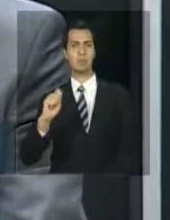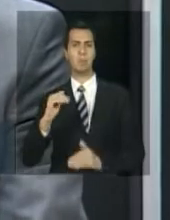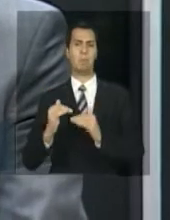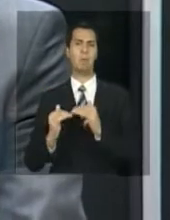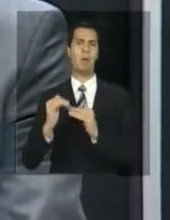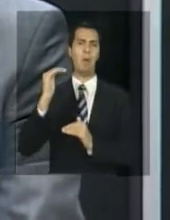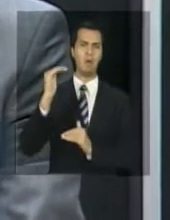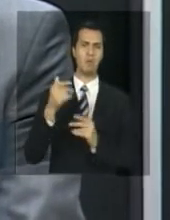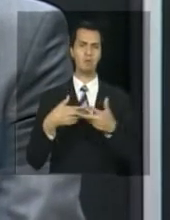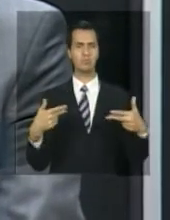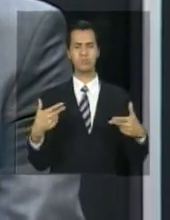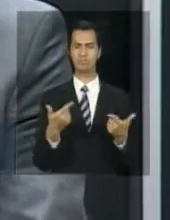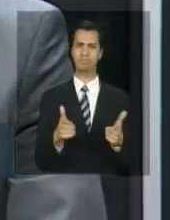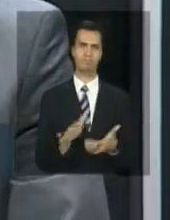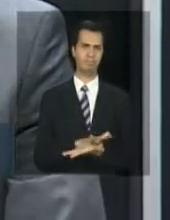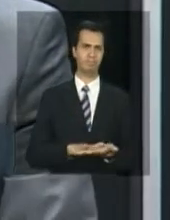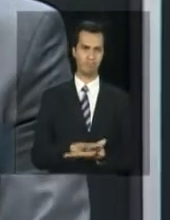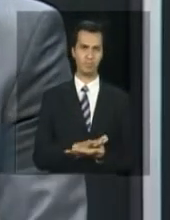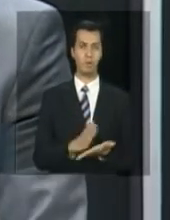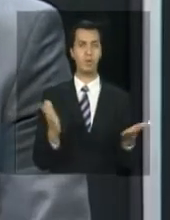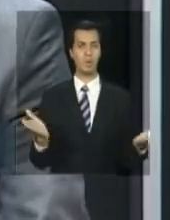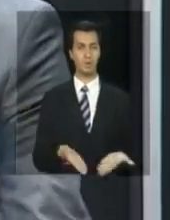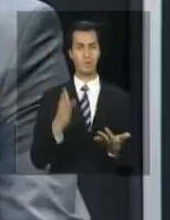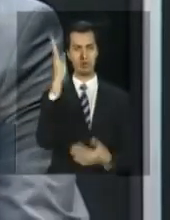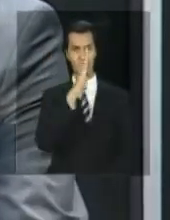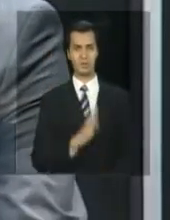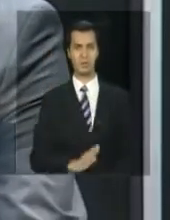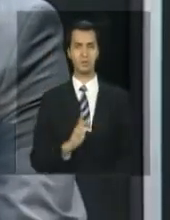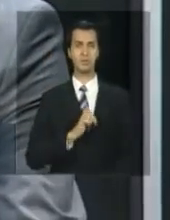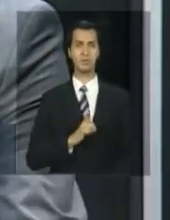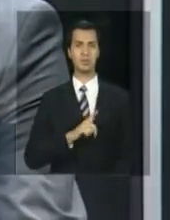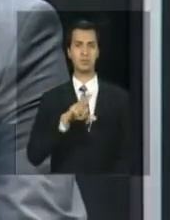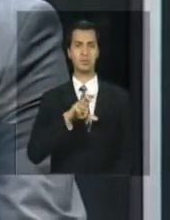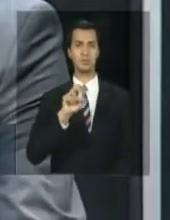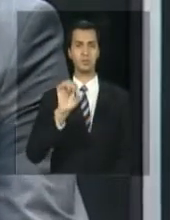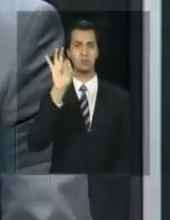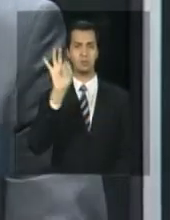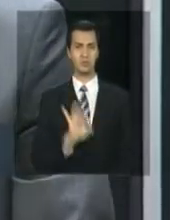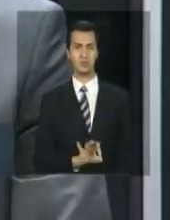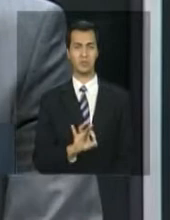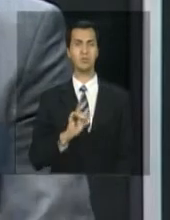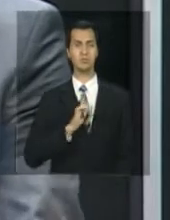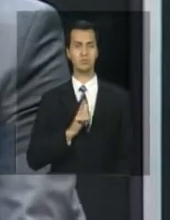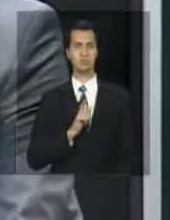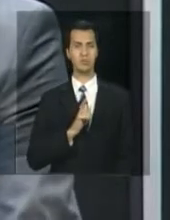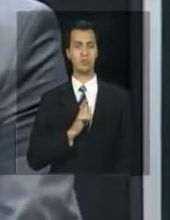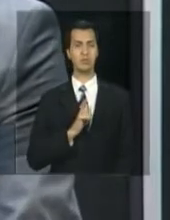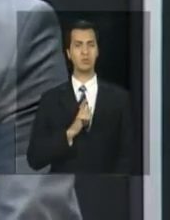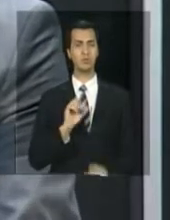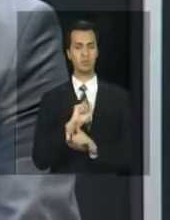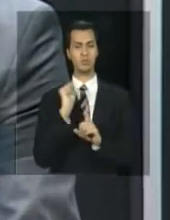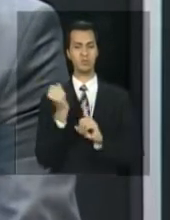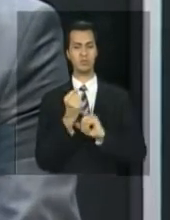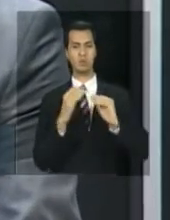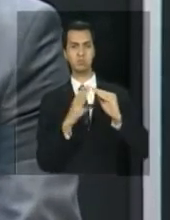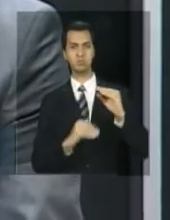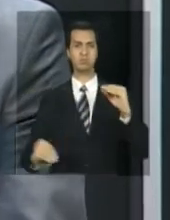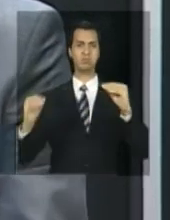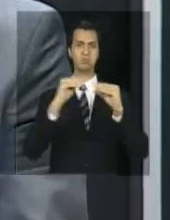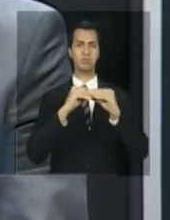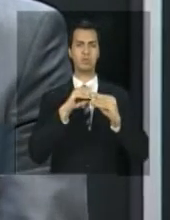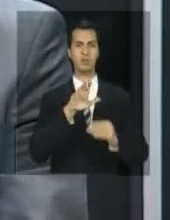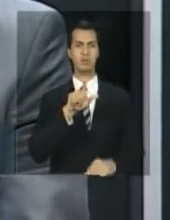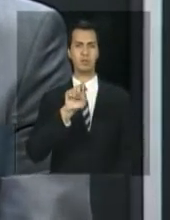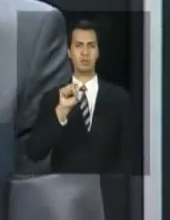externos. Mas da metade da população brasileira já pertence aos estratos médios de renda. O motor de